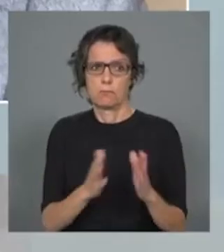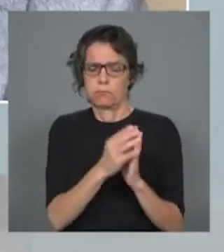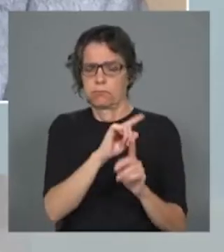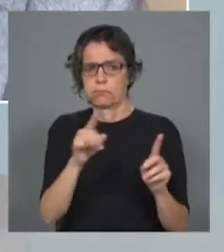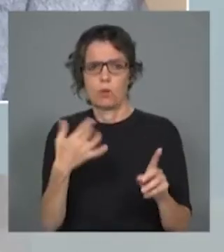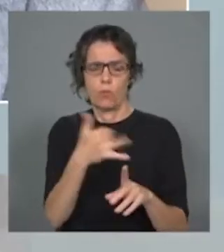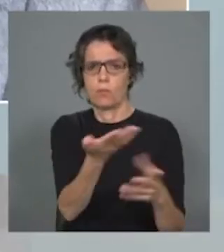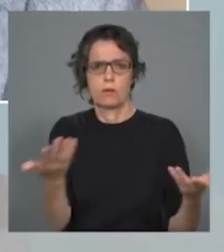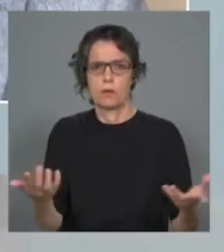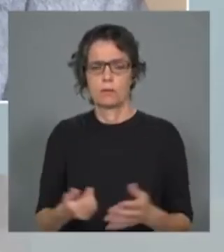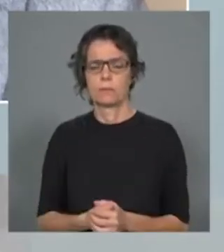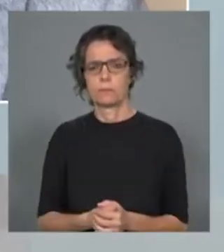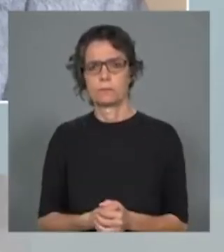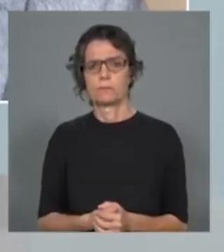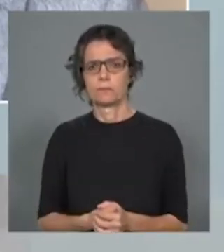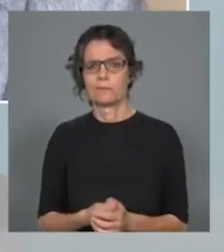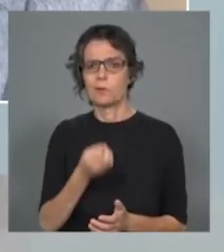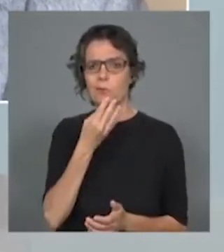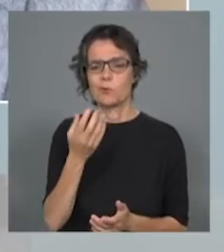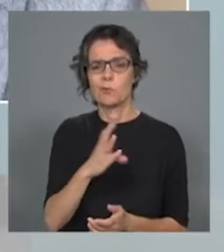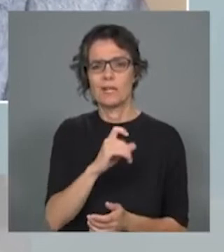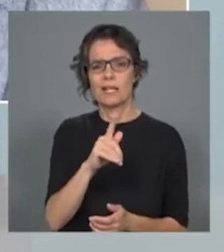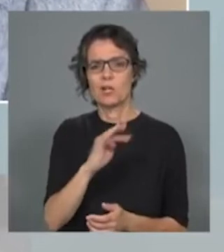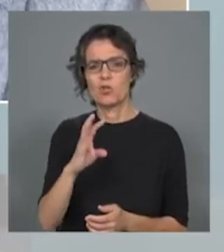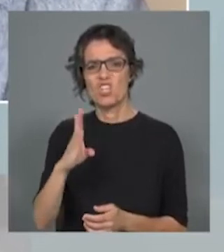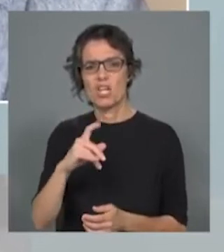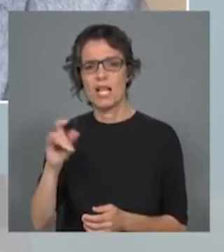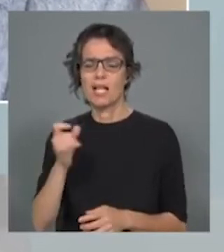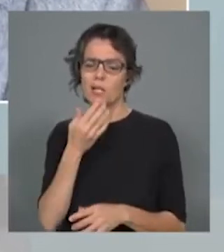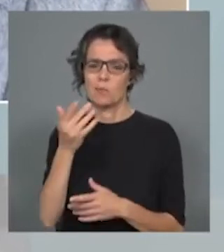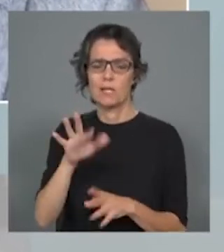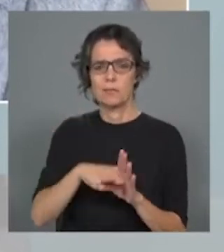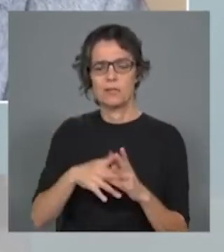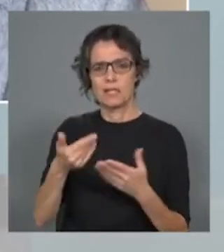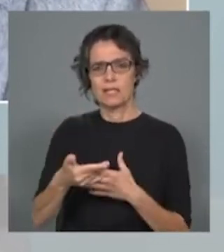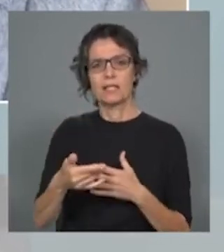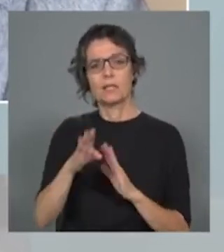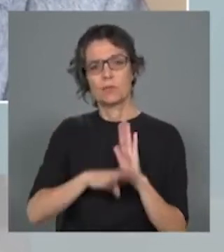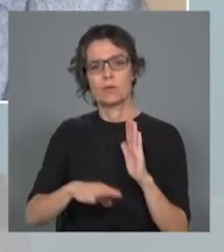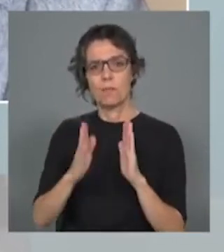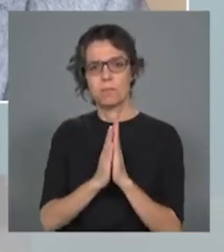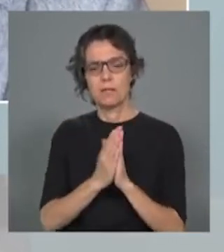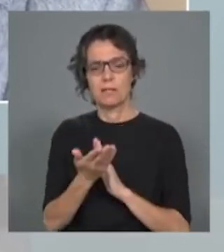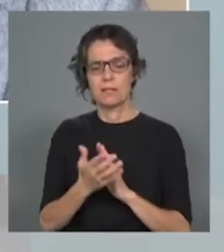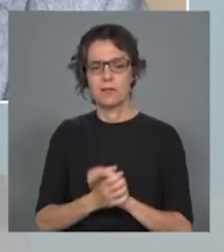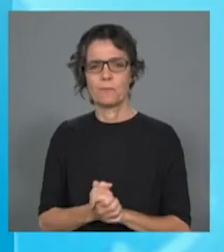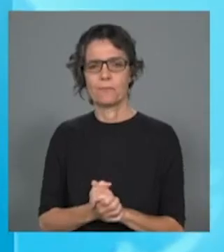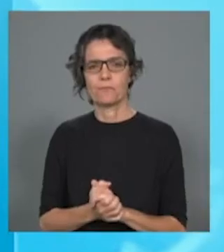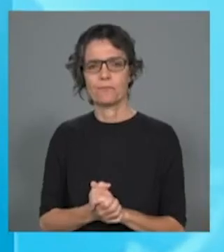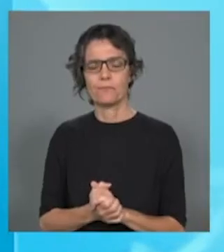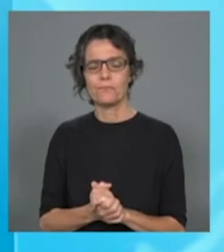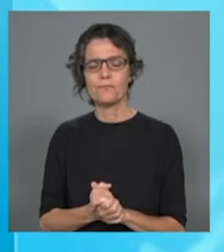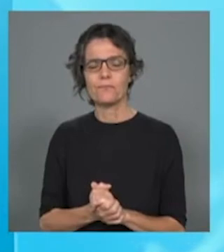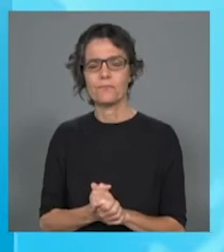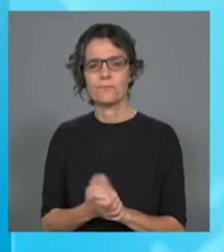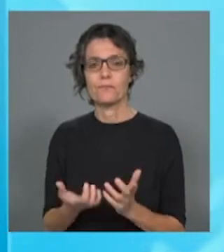também. Muito bem, Carlos Jalal, muito obrigado por ter participado hoje aqui no nosso programa.